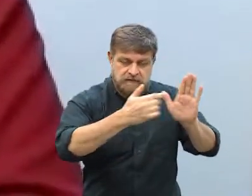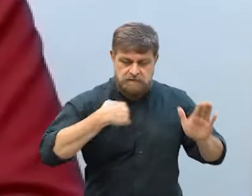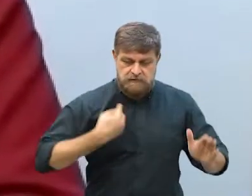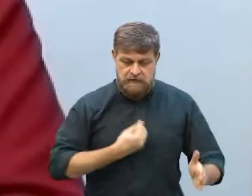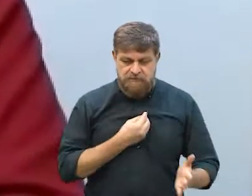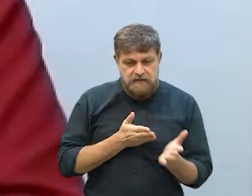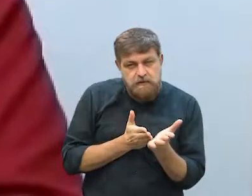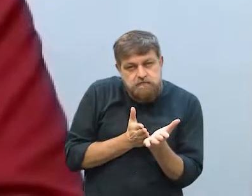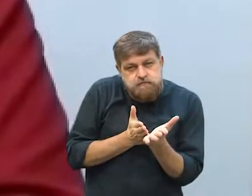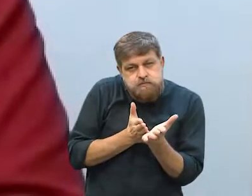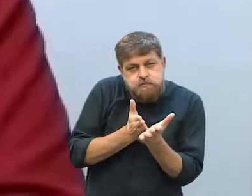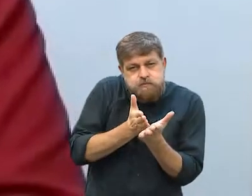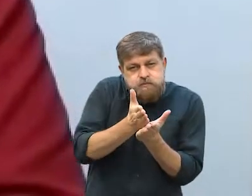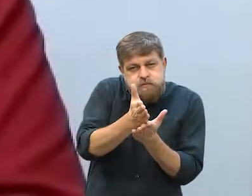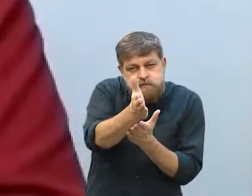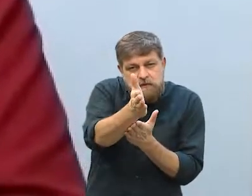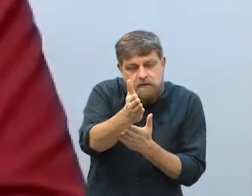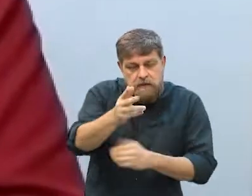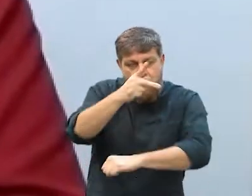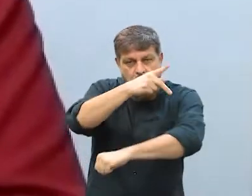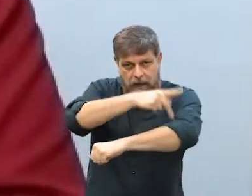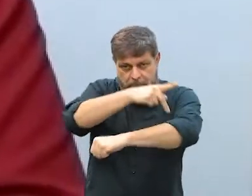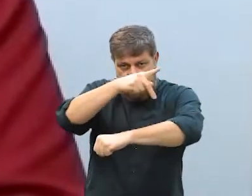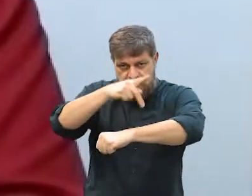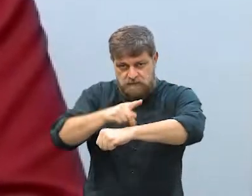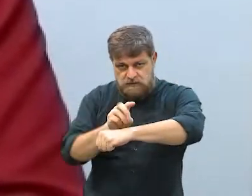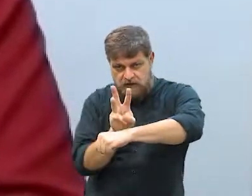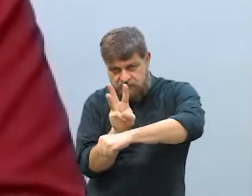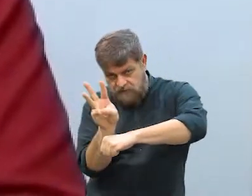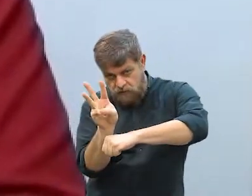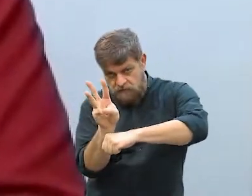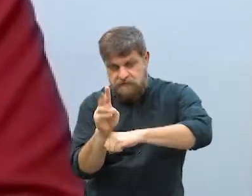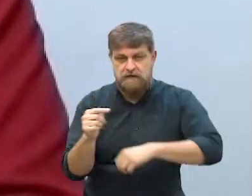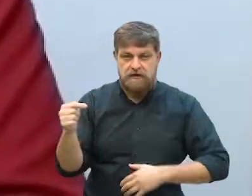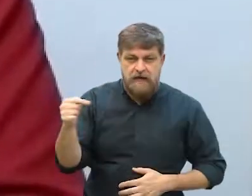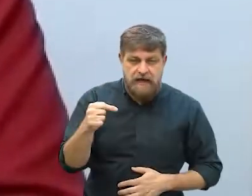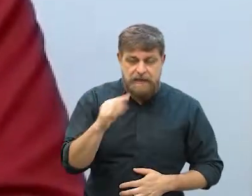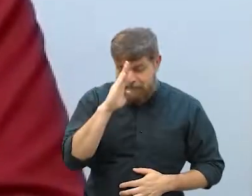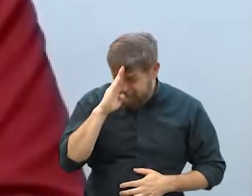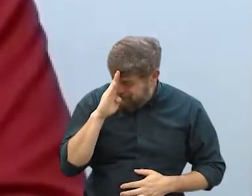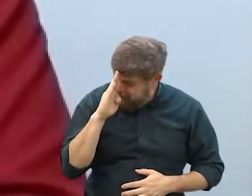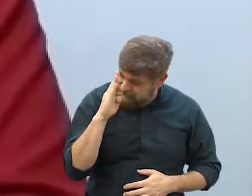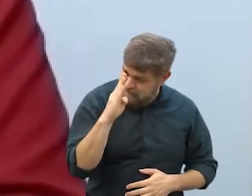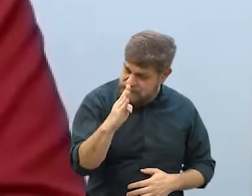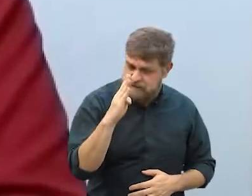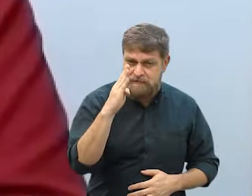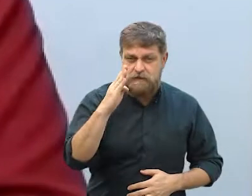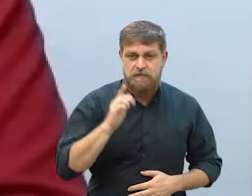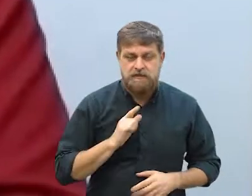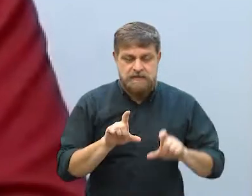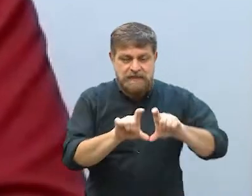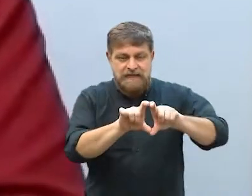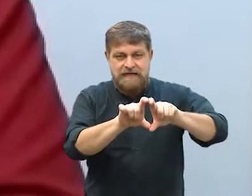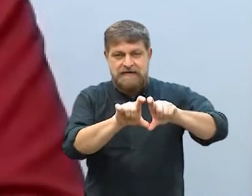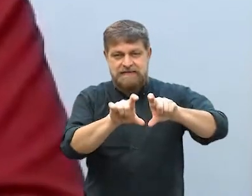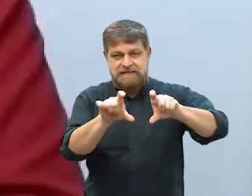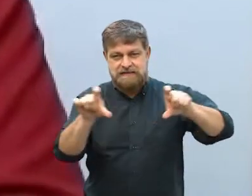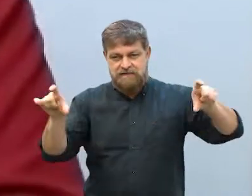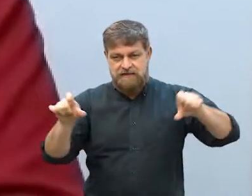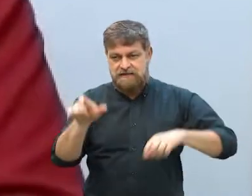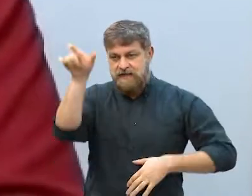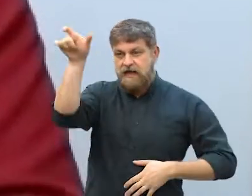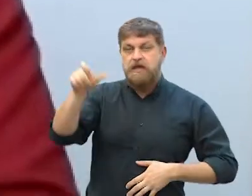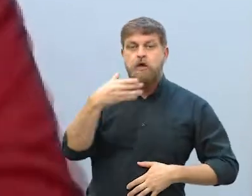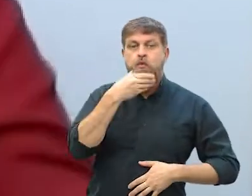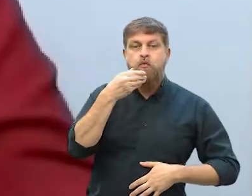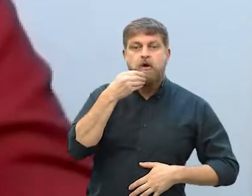para a sua vida. Então, a pedagogia Waldorf, ela está principalmente inserida nessa frase que o Rudolf